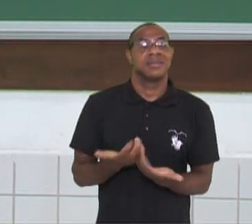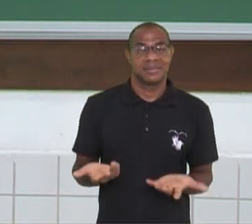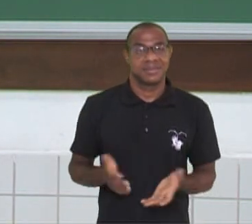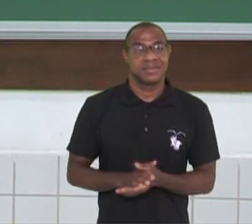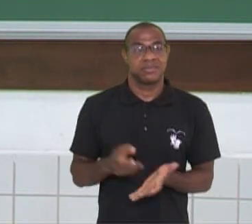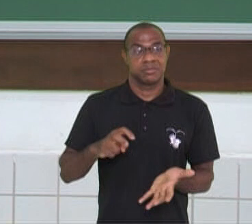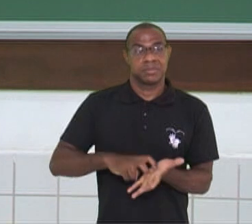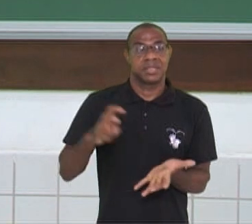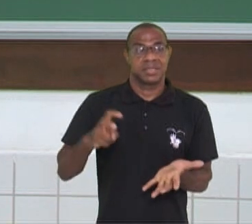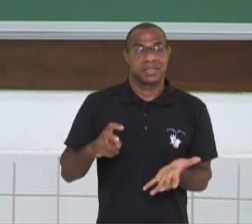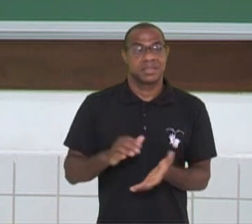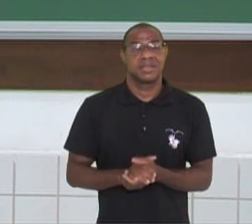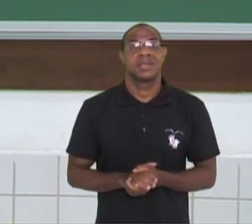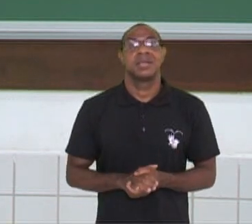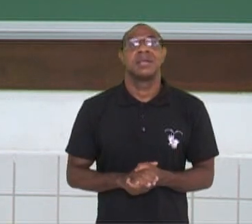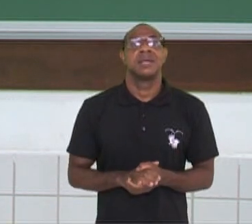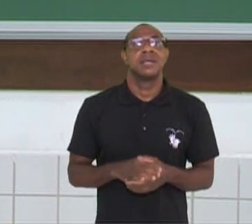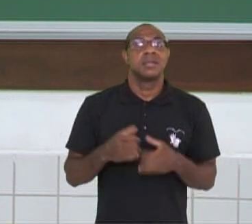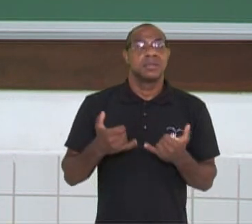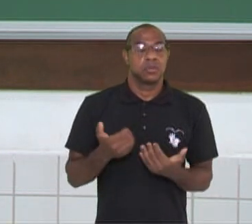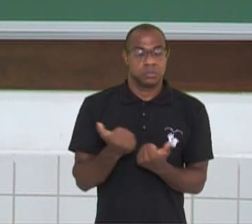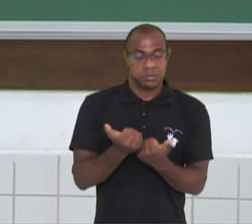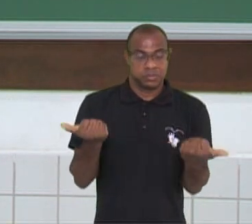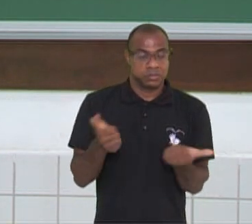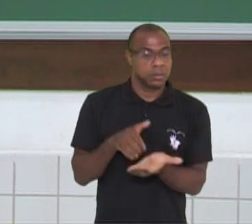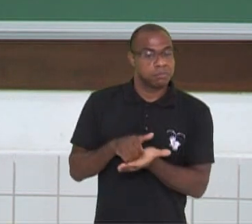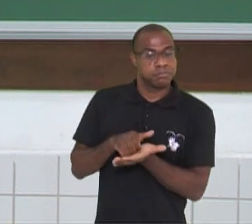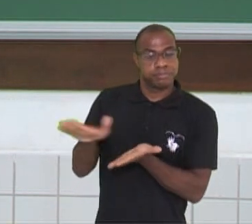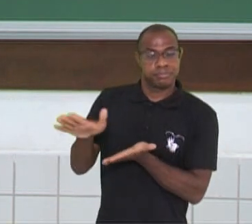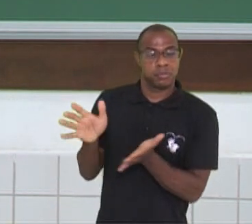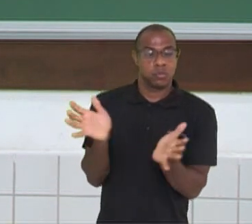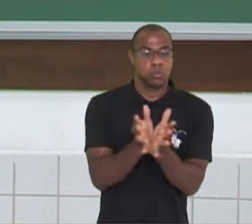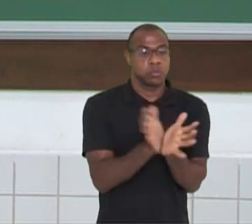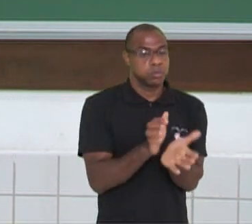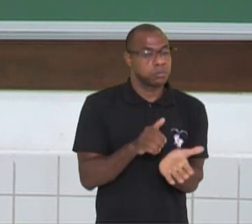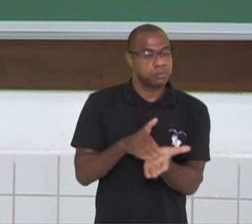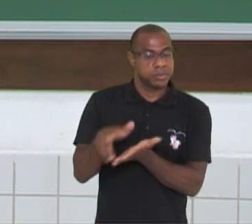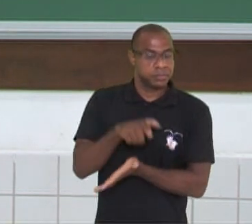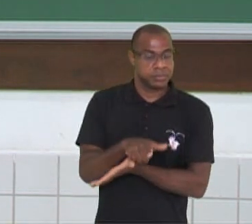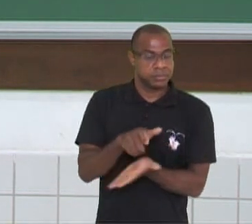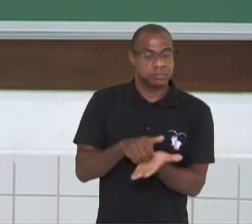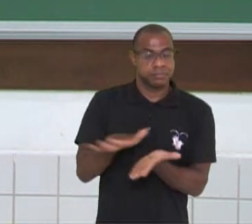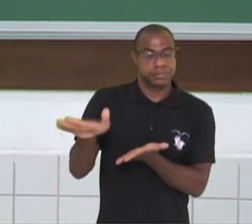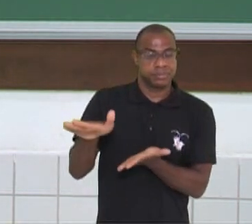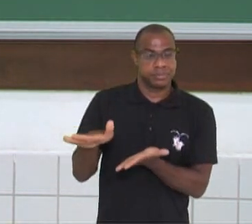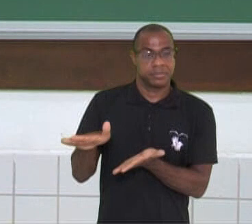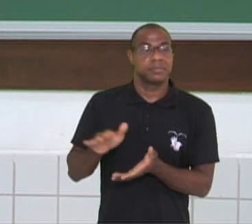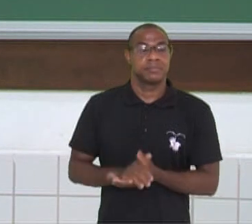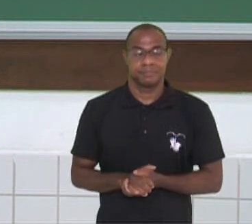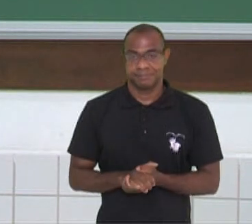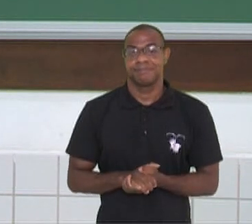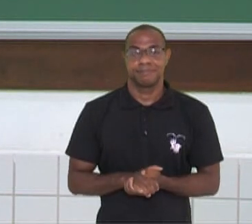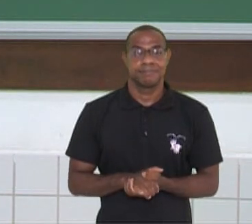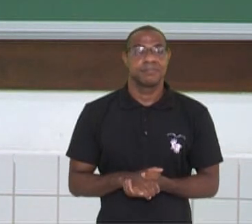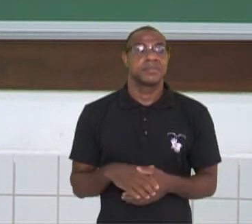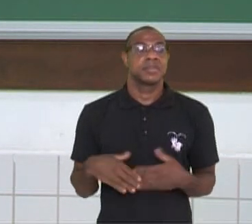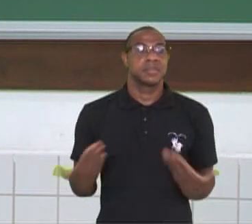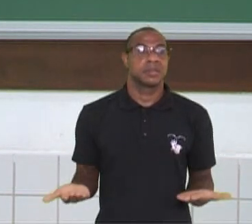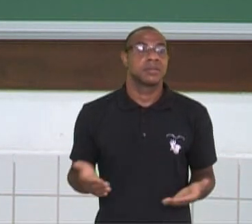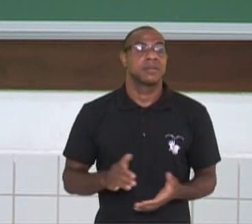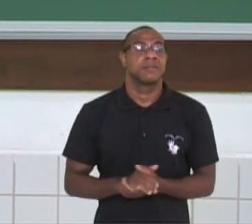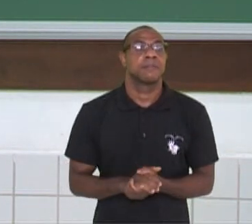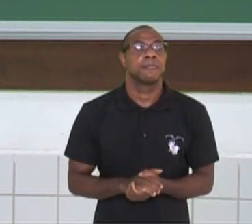governo todos aqueles ministros estavam demitidos. Deveriam sair do governo imediatamente. Então,